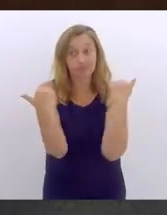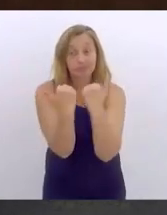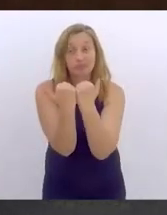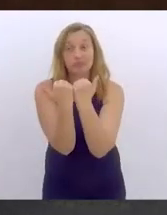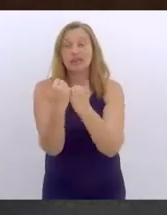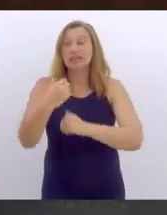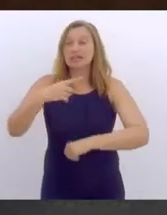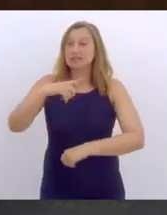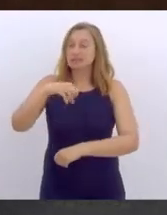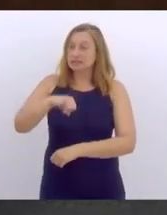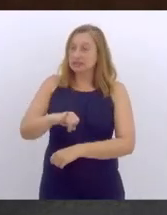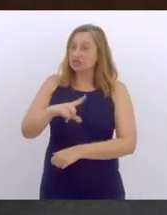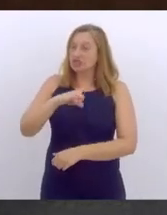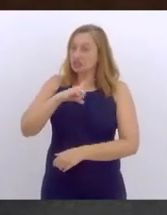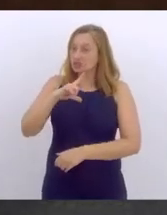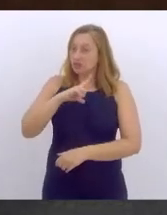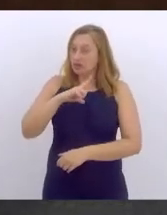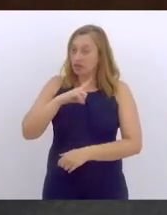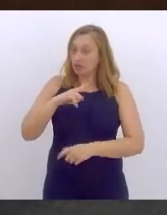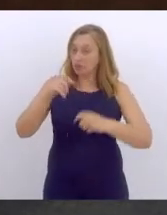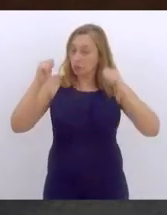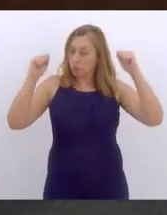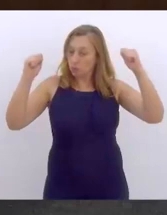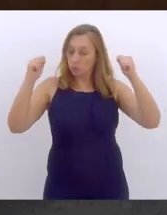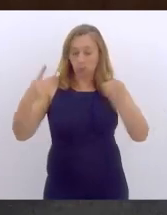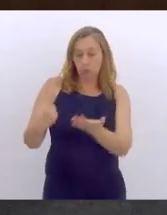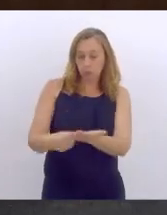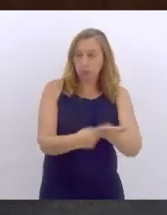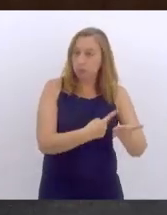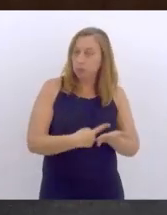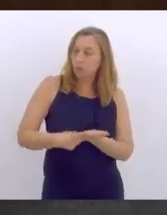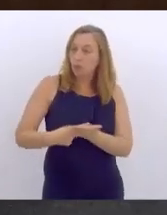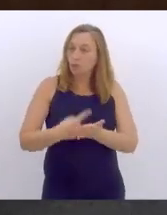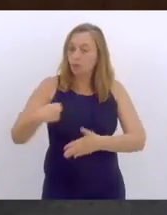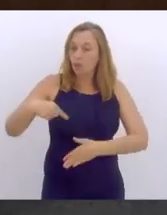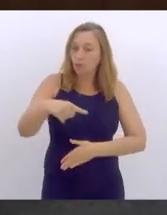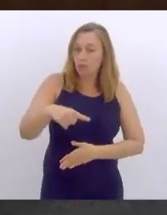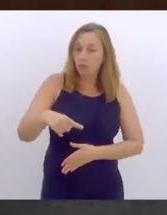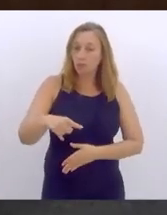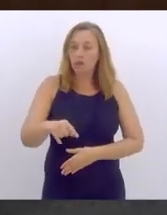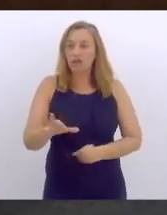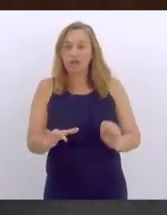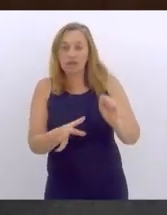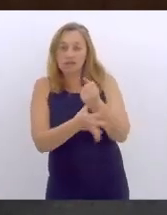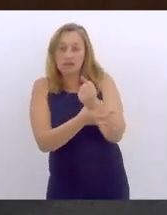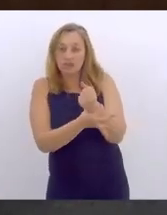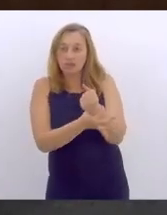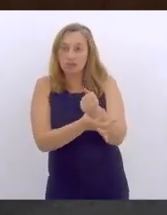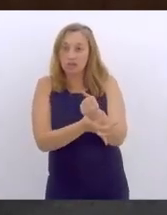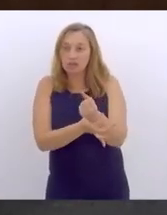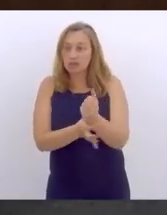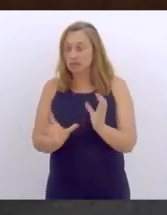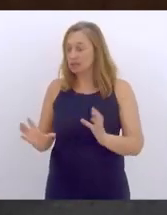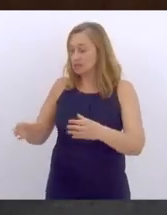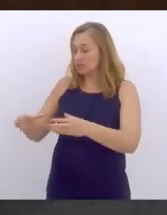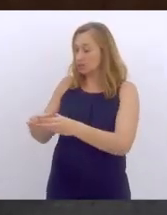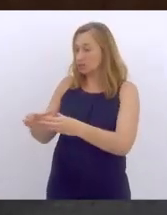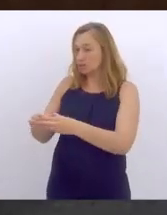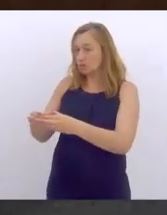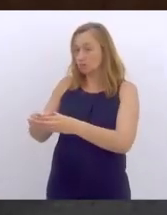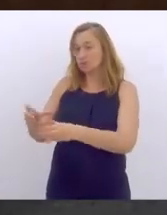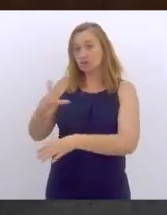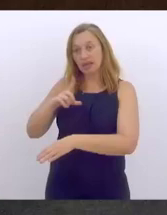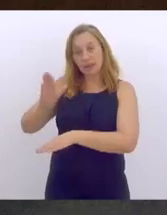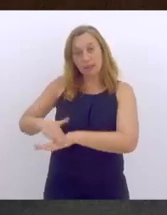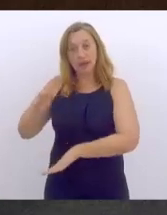tiver torcida organizada frequentando, a segurança desses torcedores aumenta.